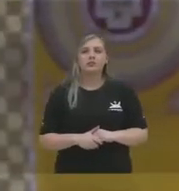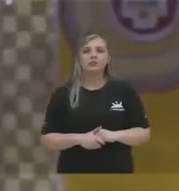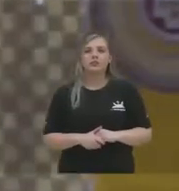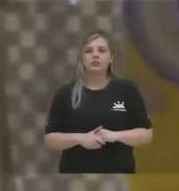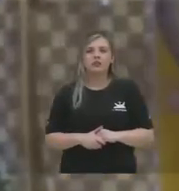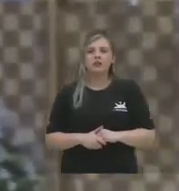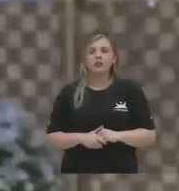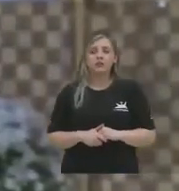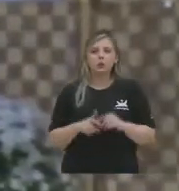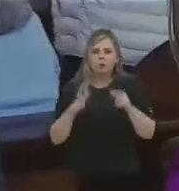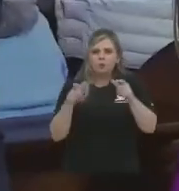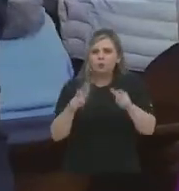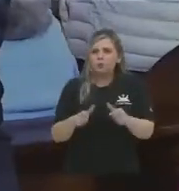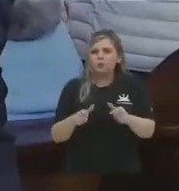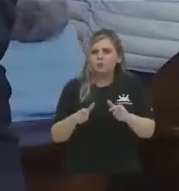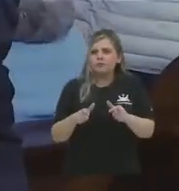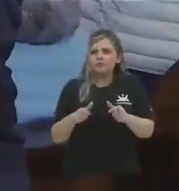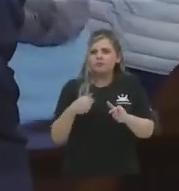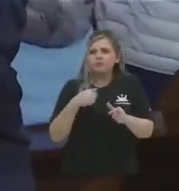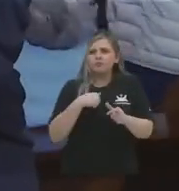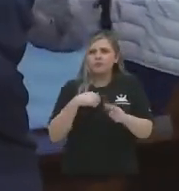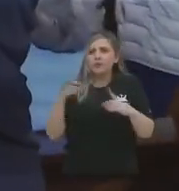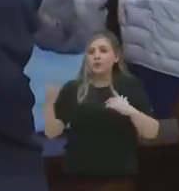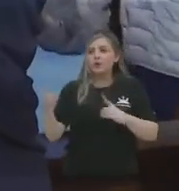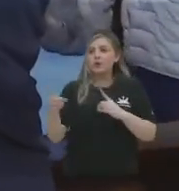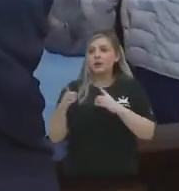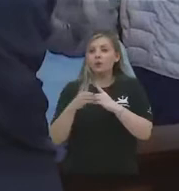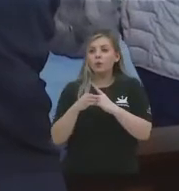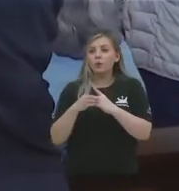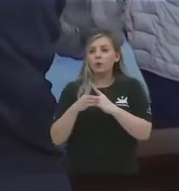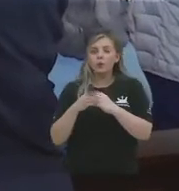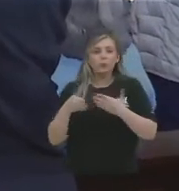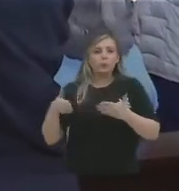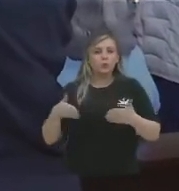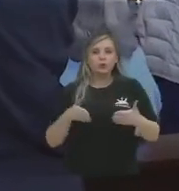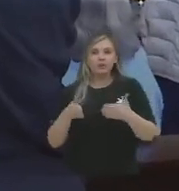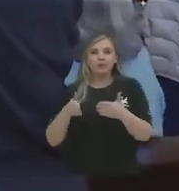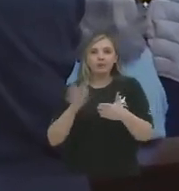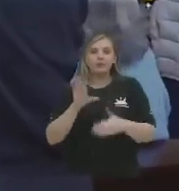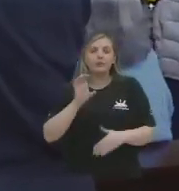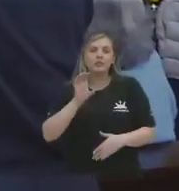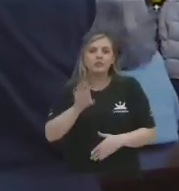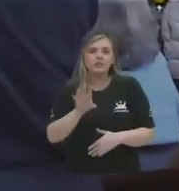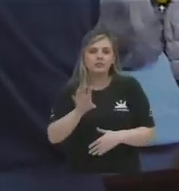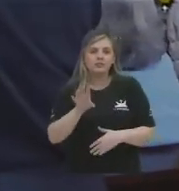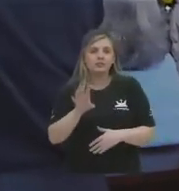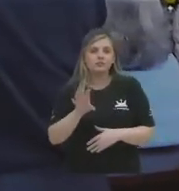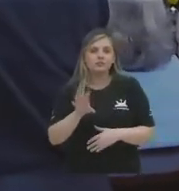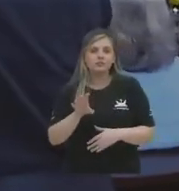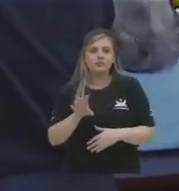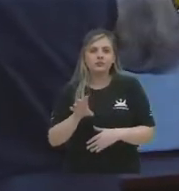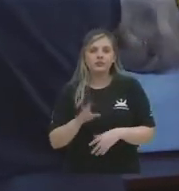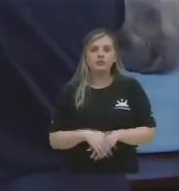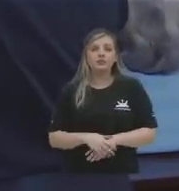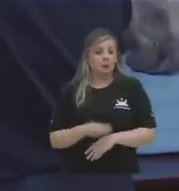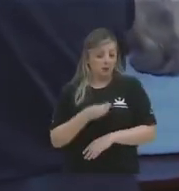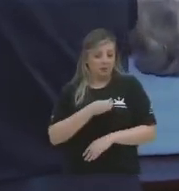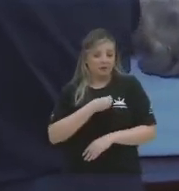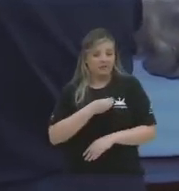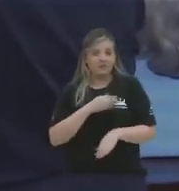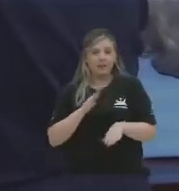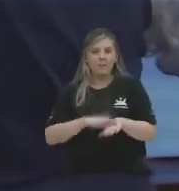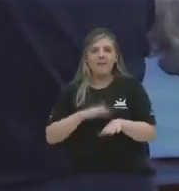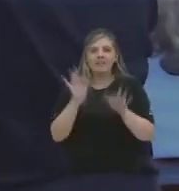E aonde eu encontro o caminho para isso? Para ter uma vida mais feliz?